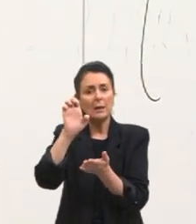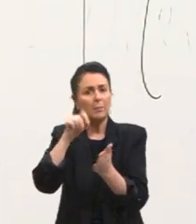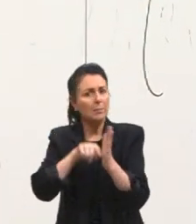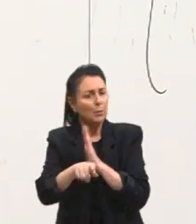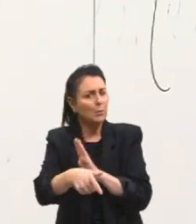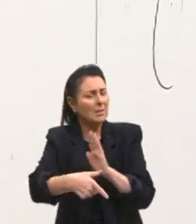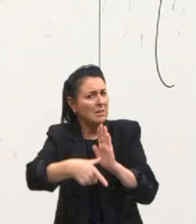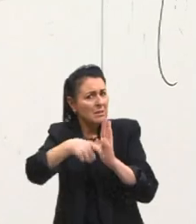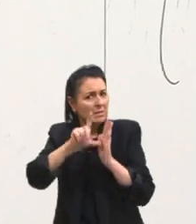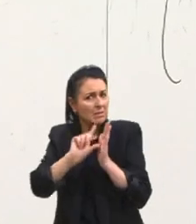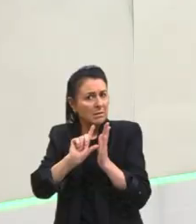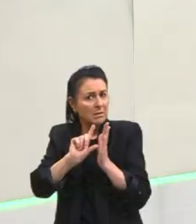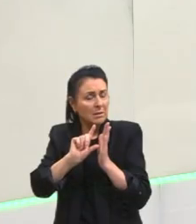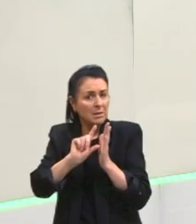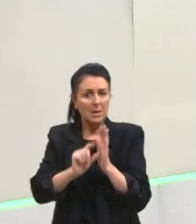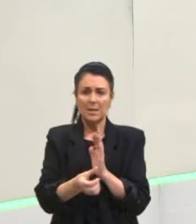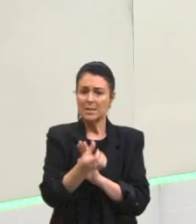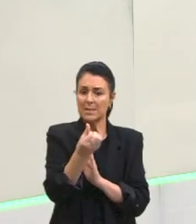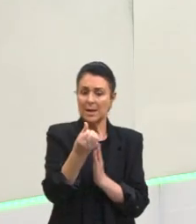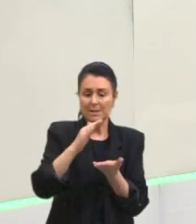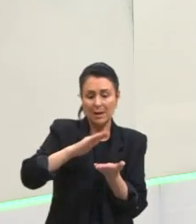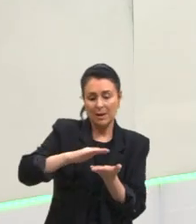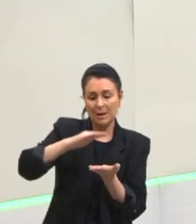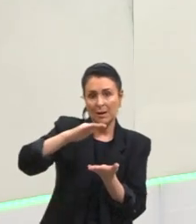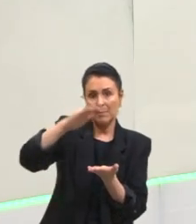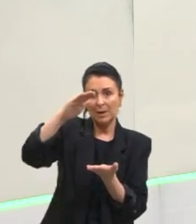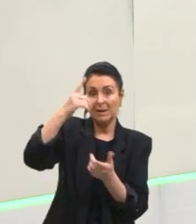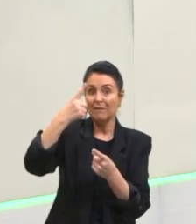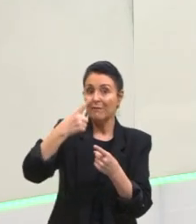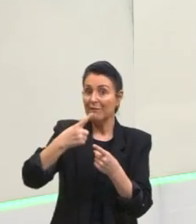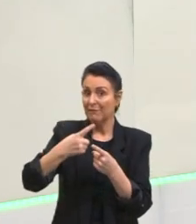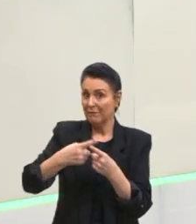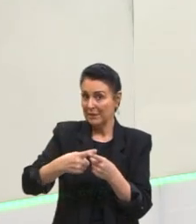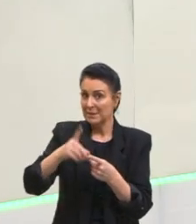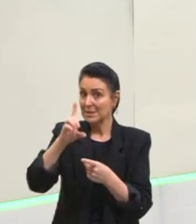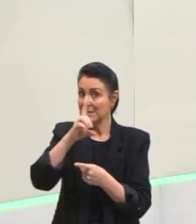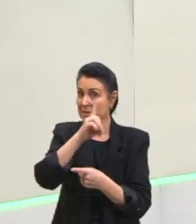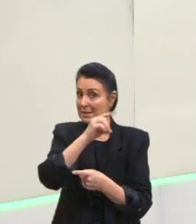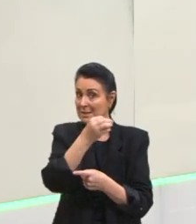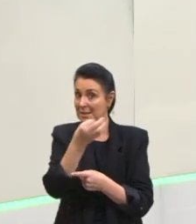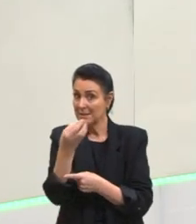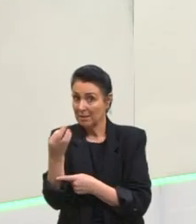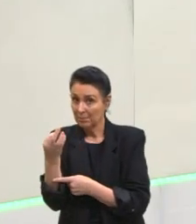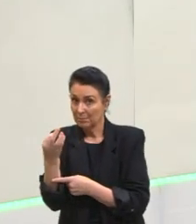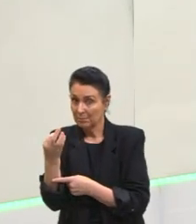são 6 camadas vezes 100 bolinhas, o que totaliza